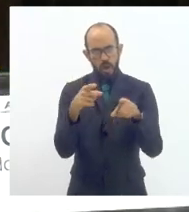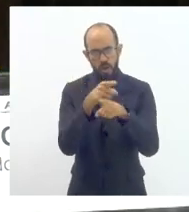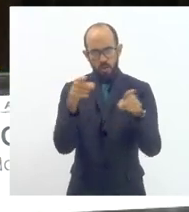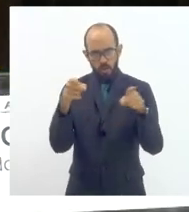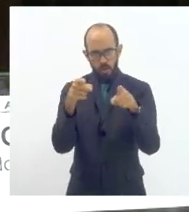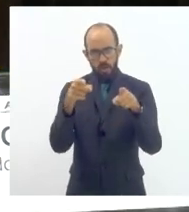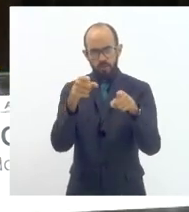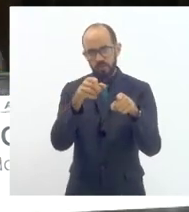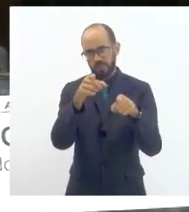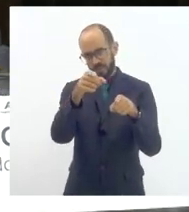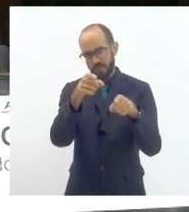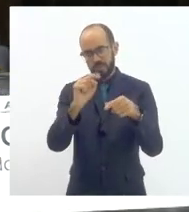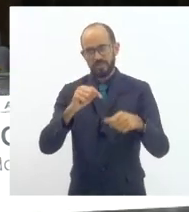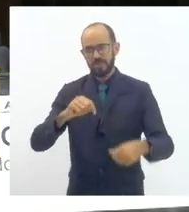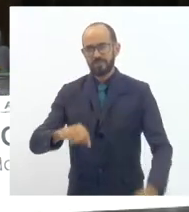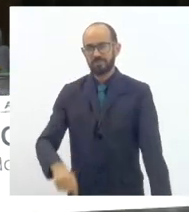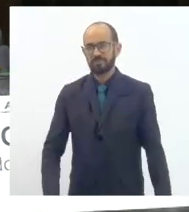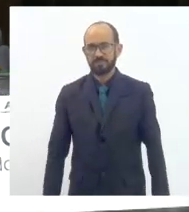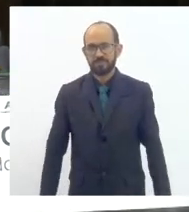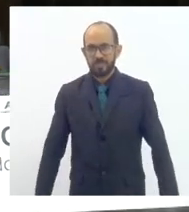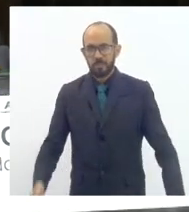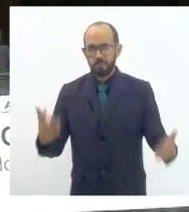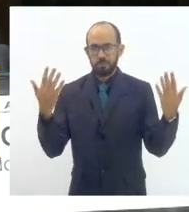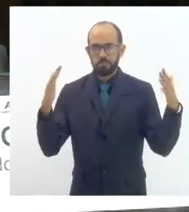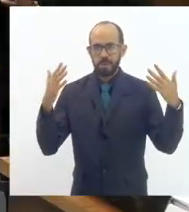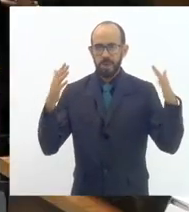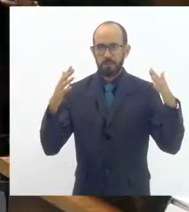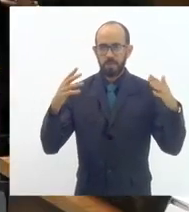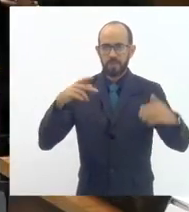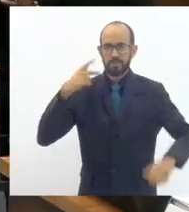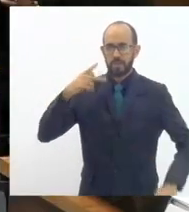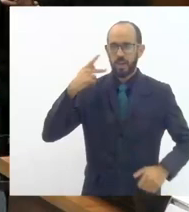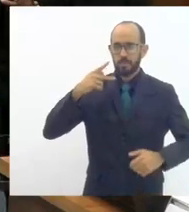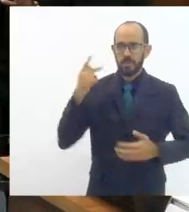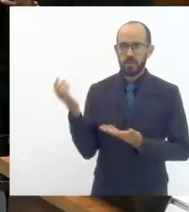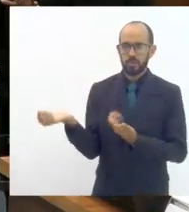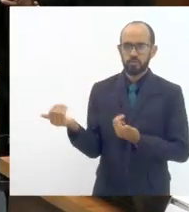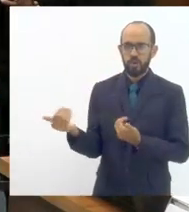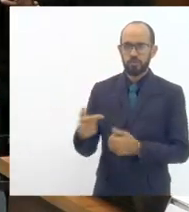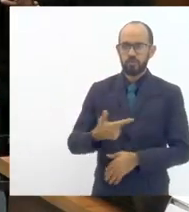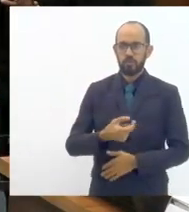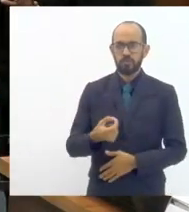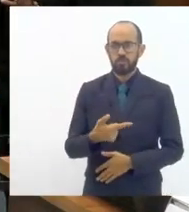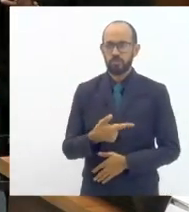gente. Parabéns, parlamentares juvenis de 2022.